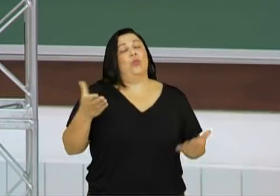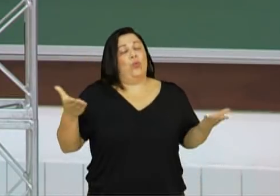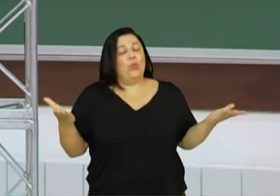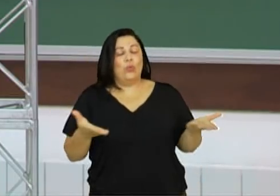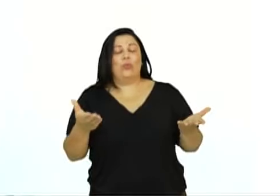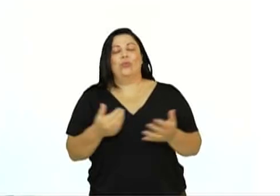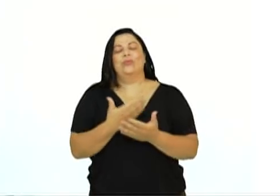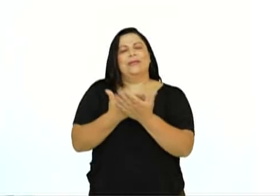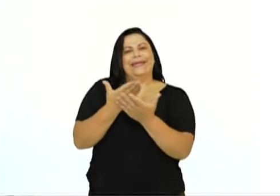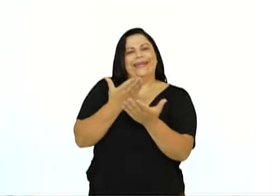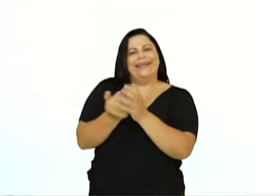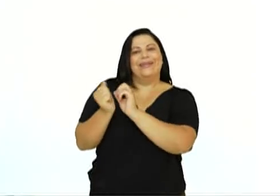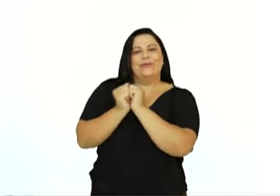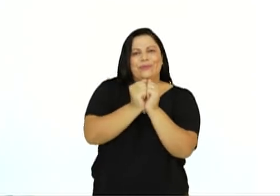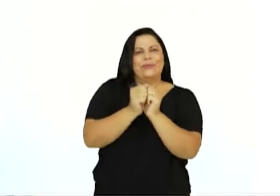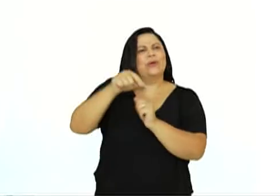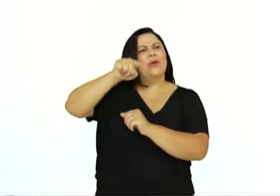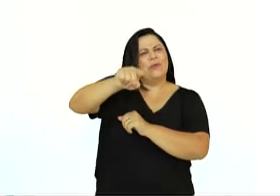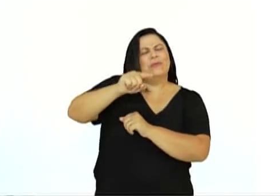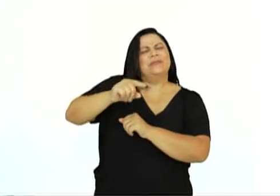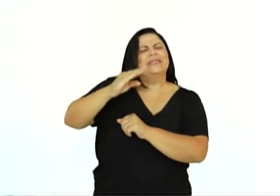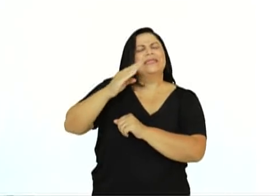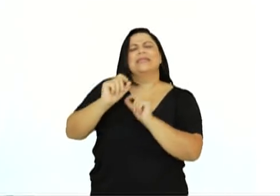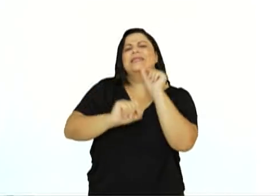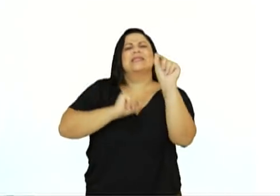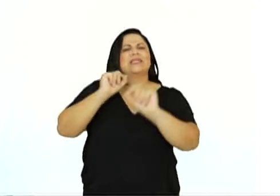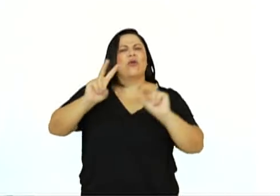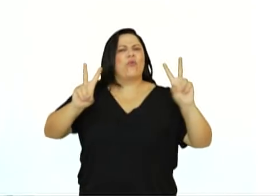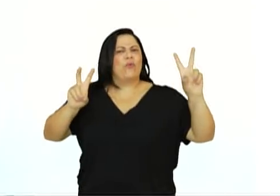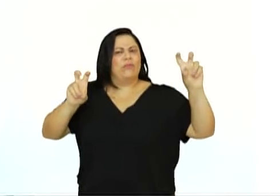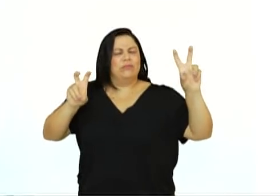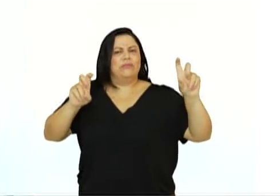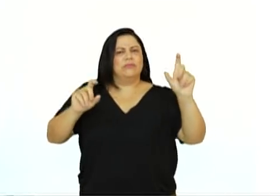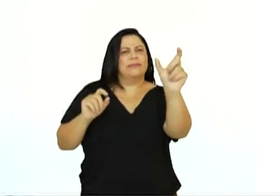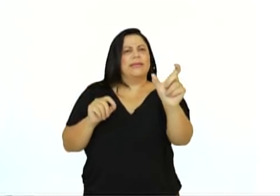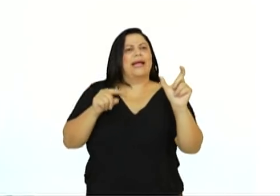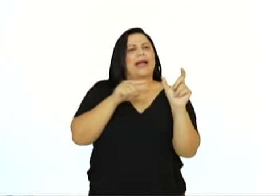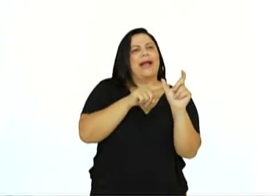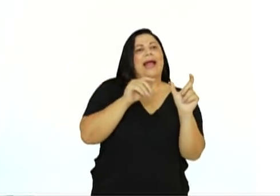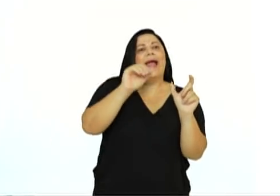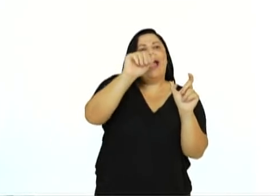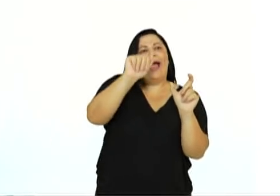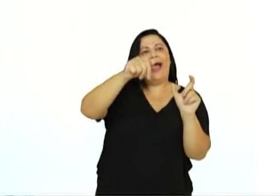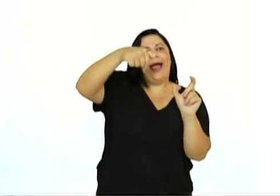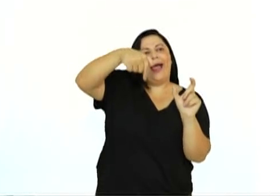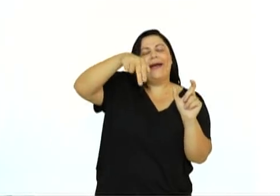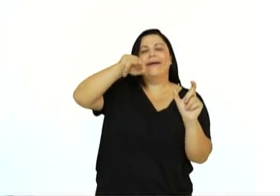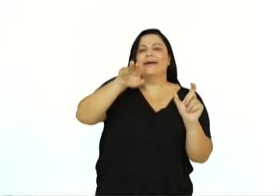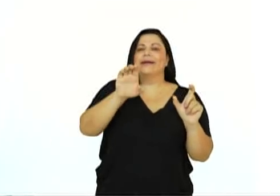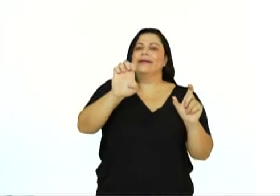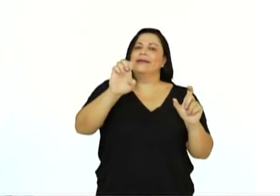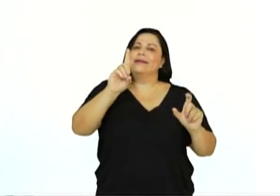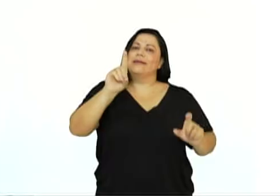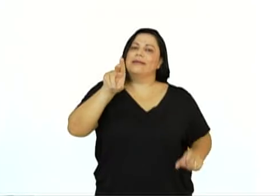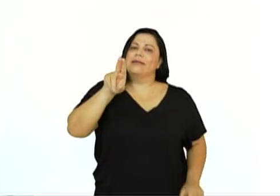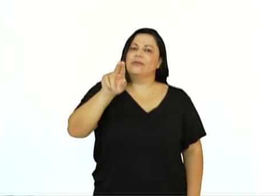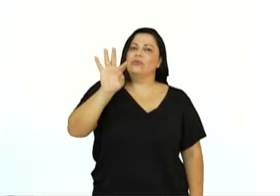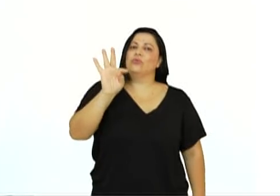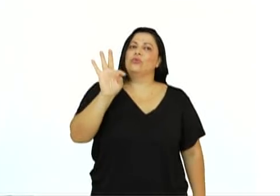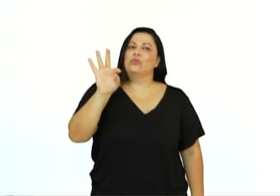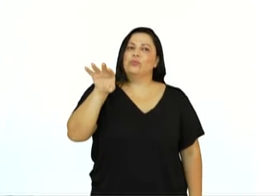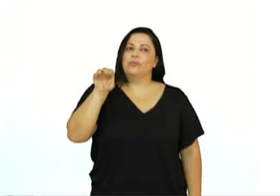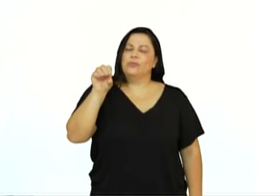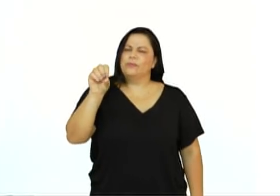beleza? Você sabe o que é um aqueduto? Já ouviu falar nessa palavra? Né? Ou ela lembra você de alguma...